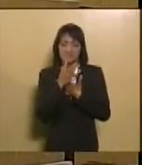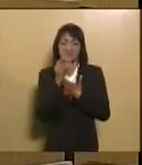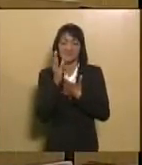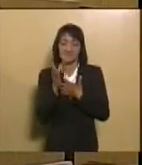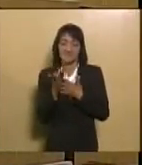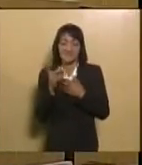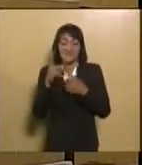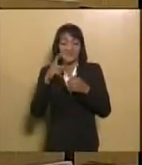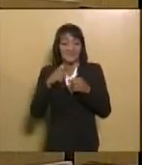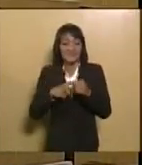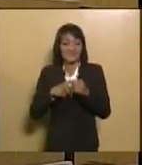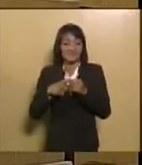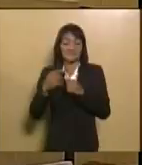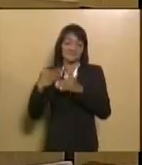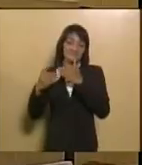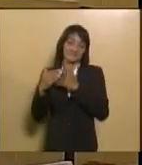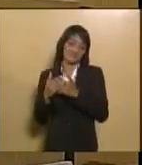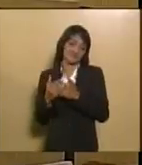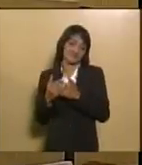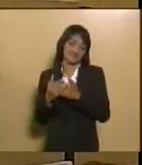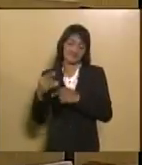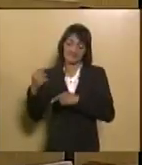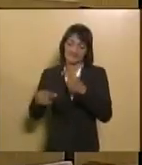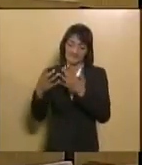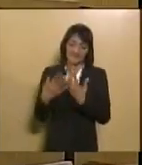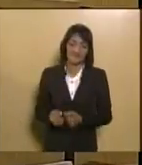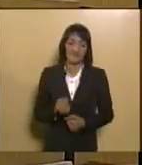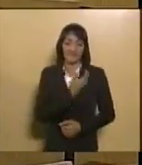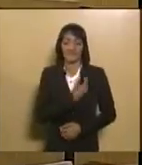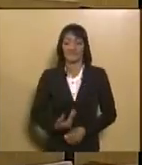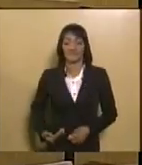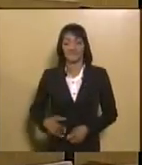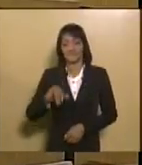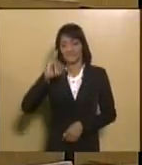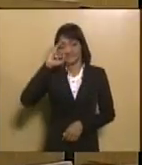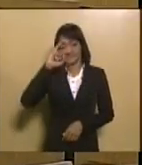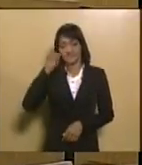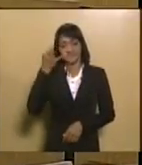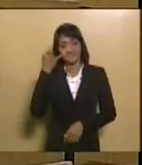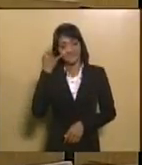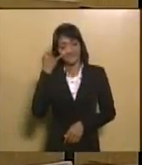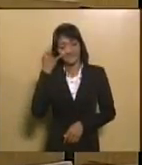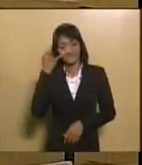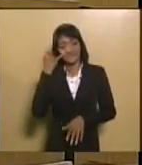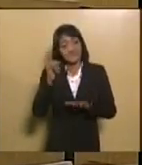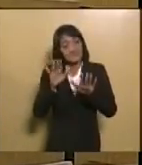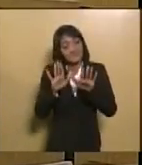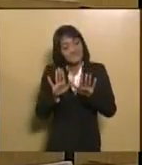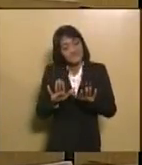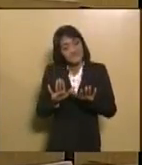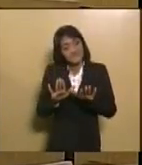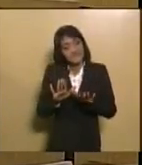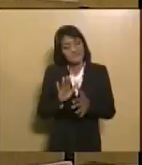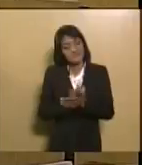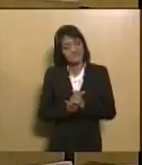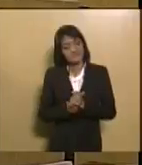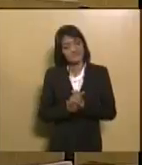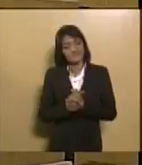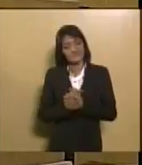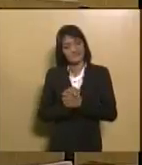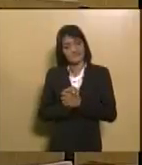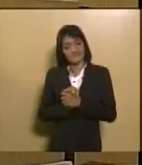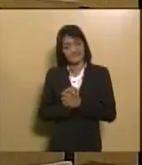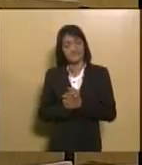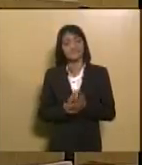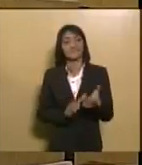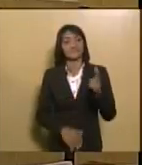foram adotadas pelo governo Jackson Barreto. Mas, além disso,